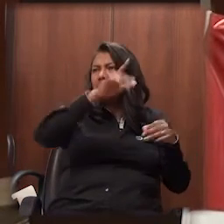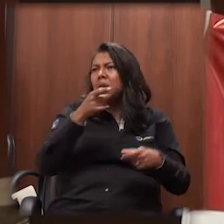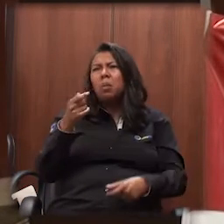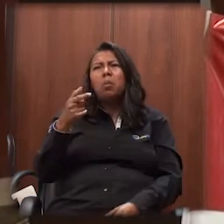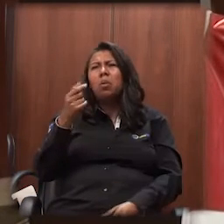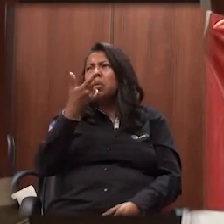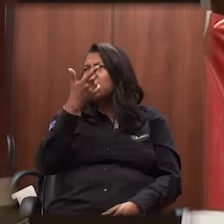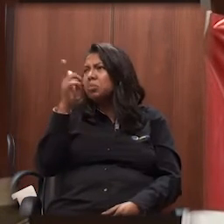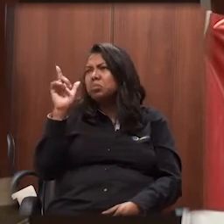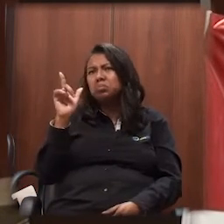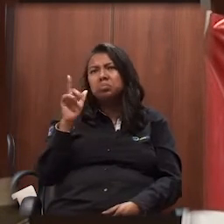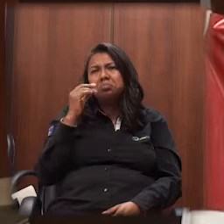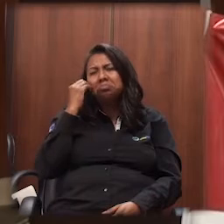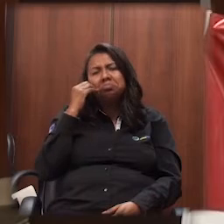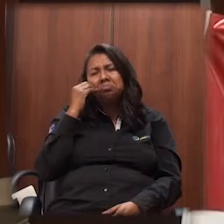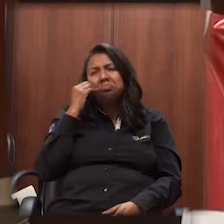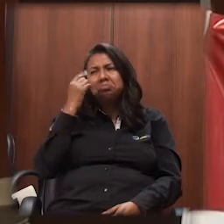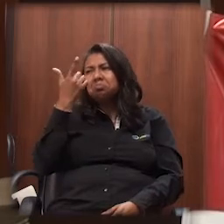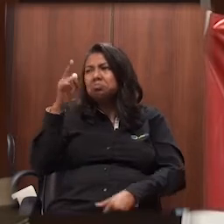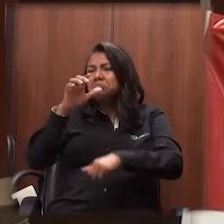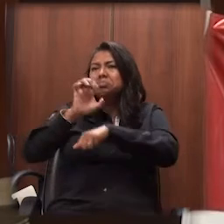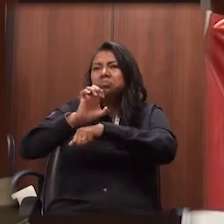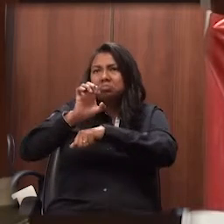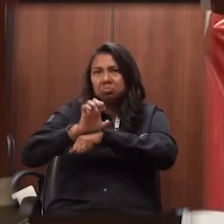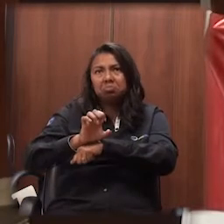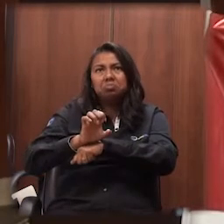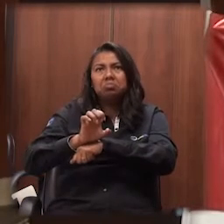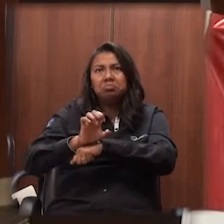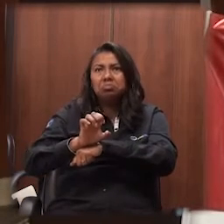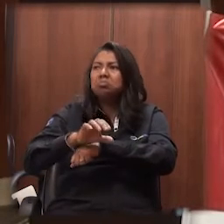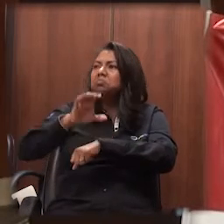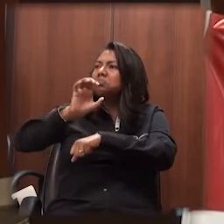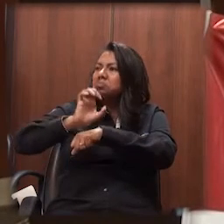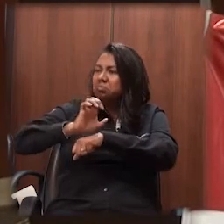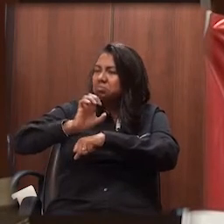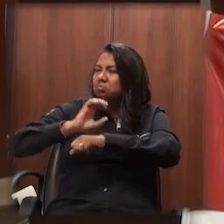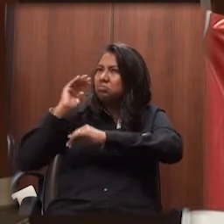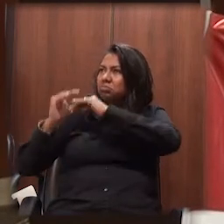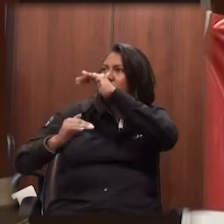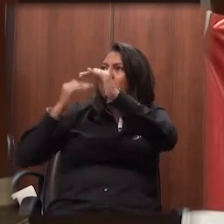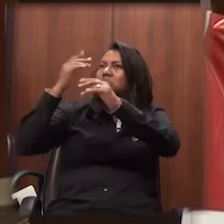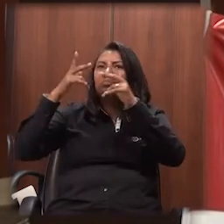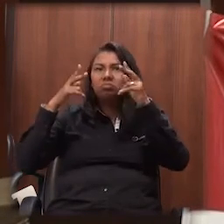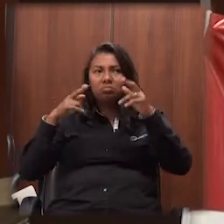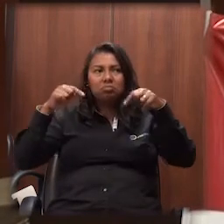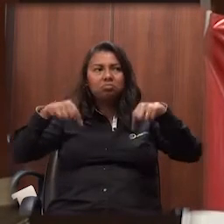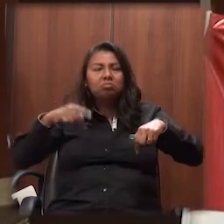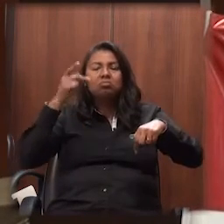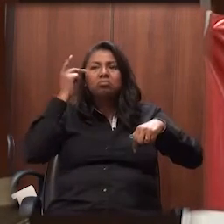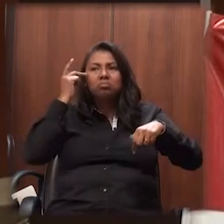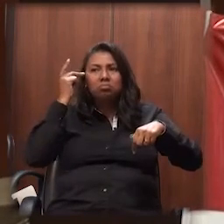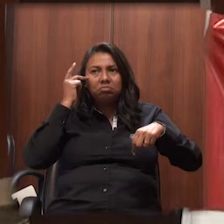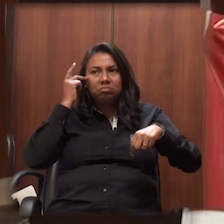experiências de outros estados brasileiros que tenham um estado tão avançado de planos quanto a cidade de São Paulo,